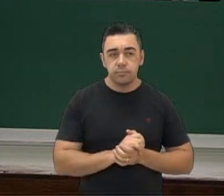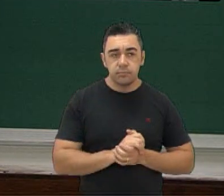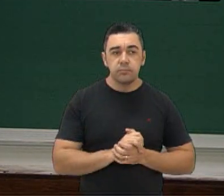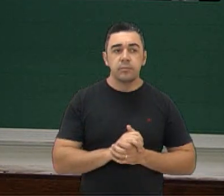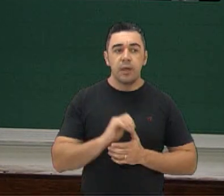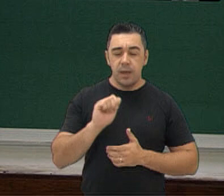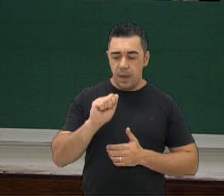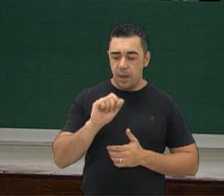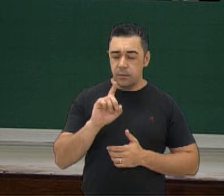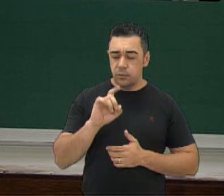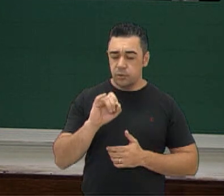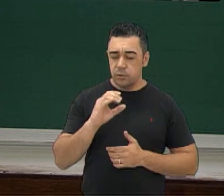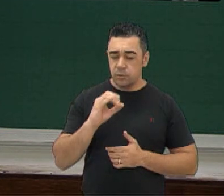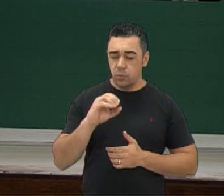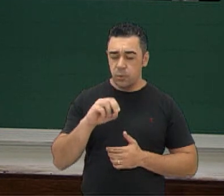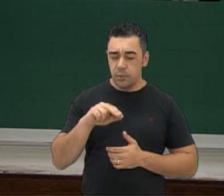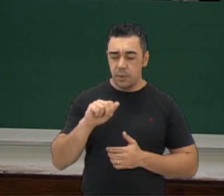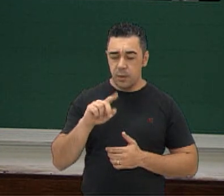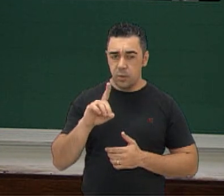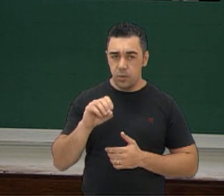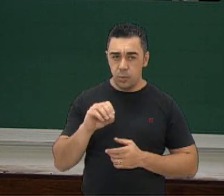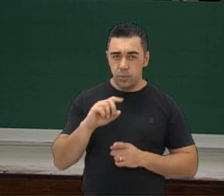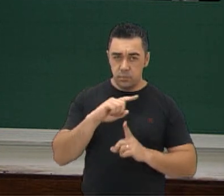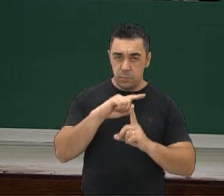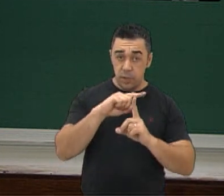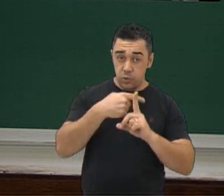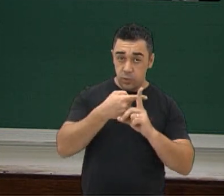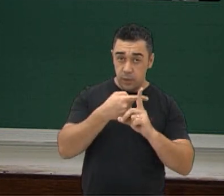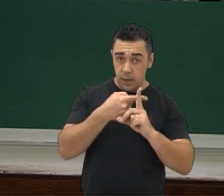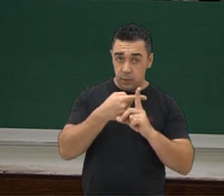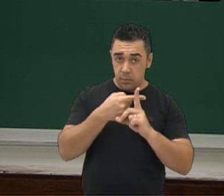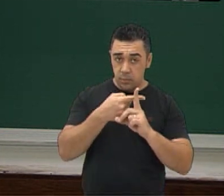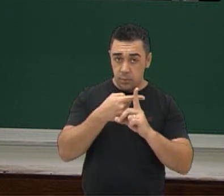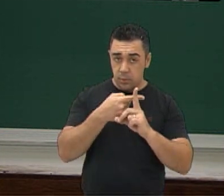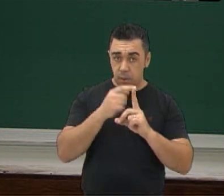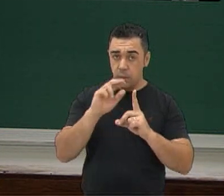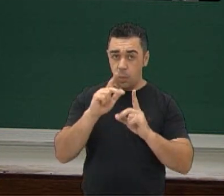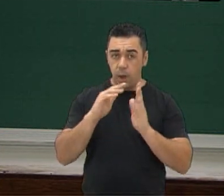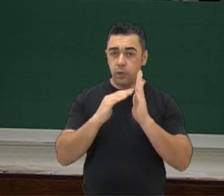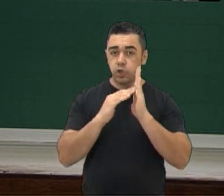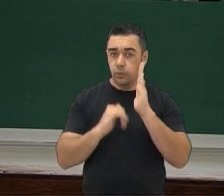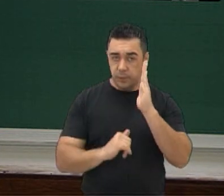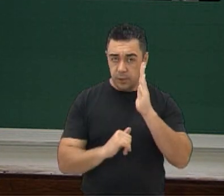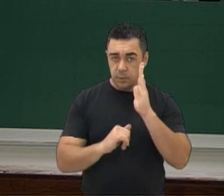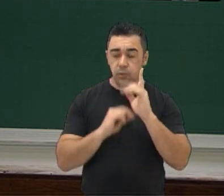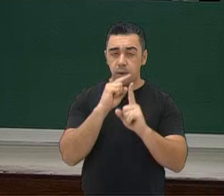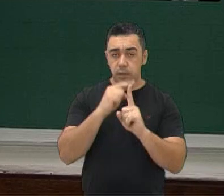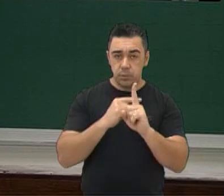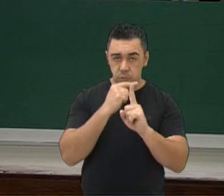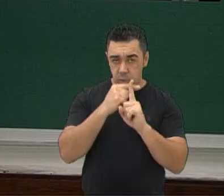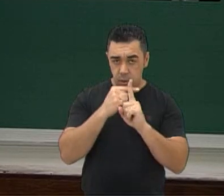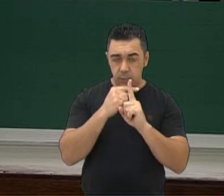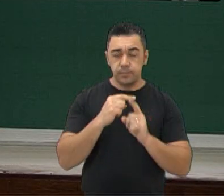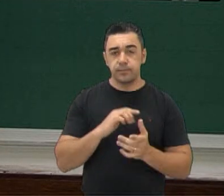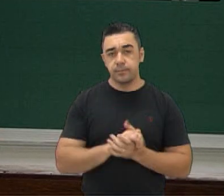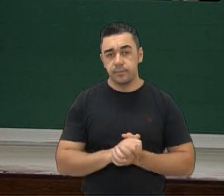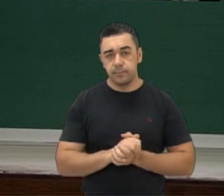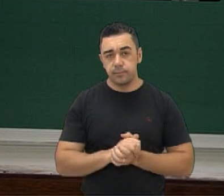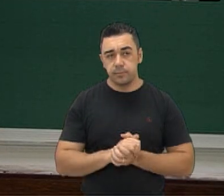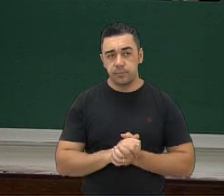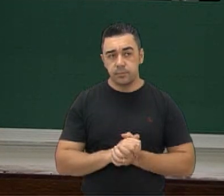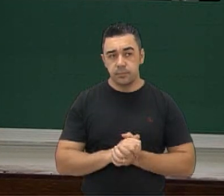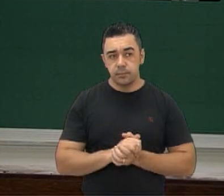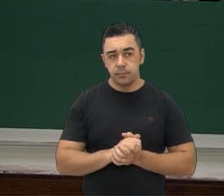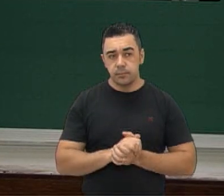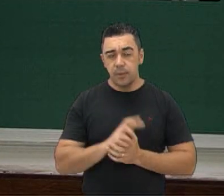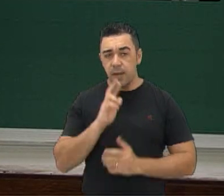adicionado seria referência à soma, porque a gente vai estar adicionando, não está subtraindo, está adicionando alguma coisa. Resulta